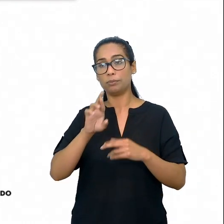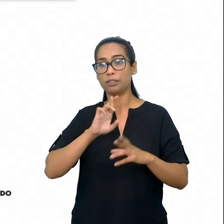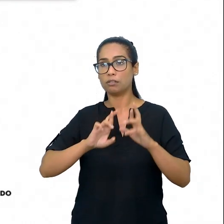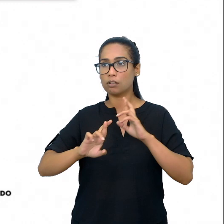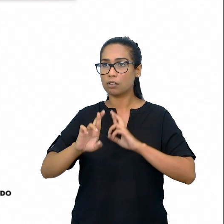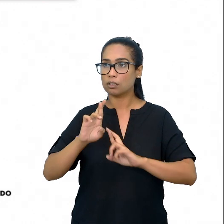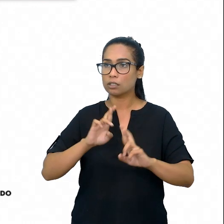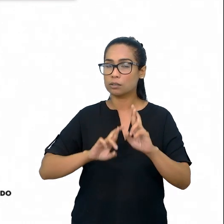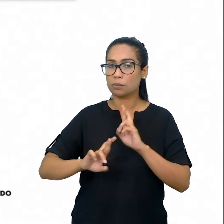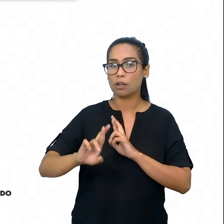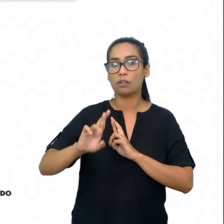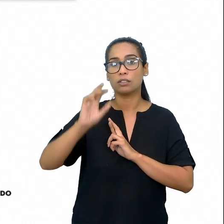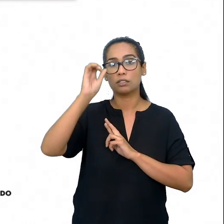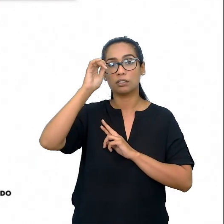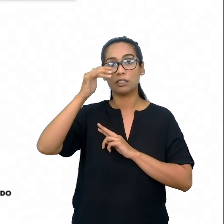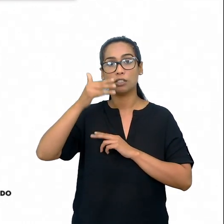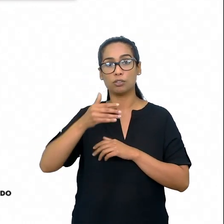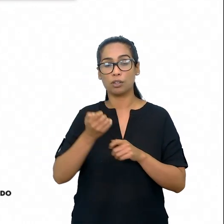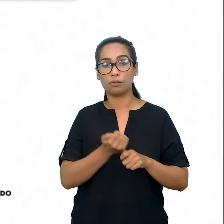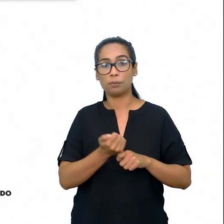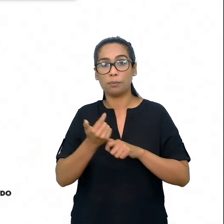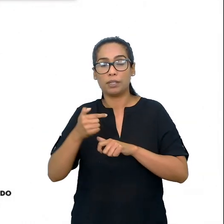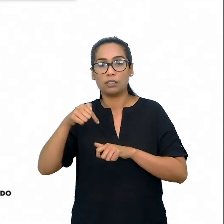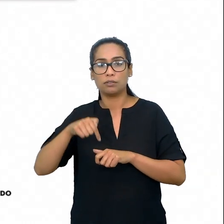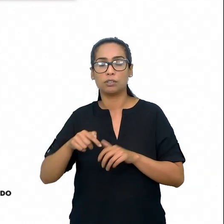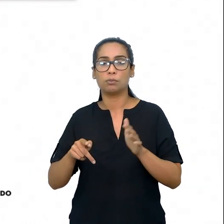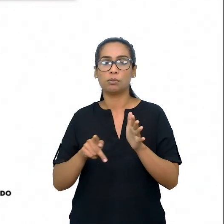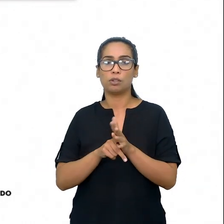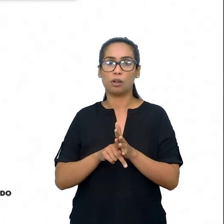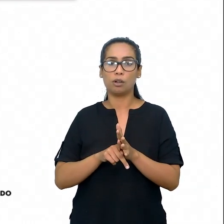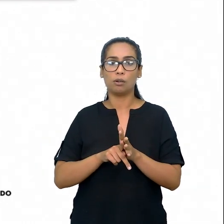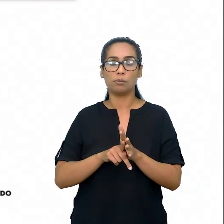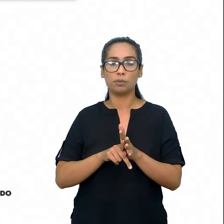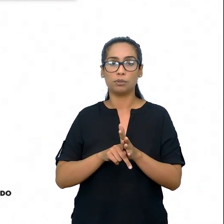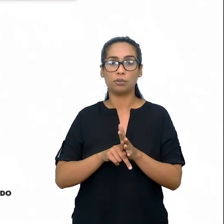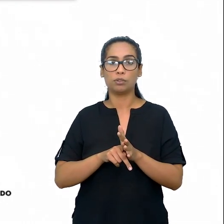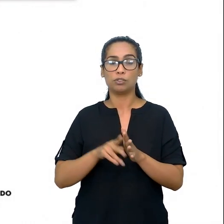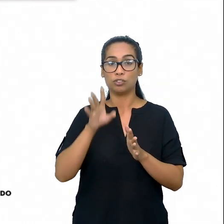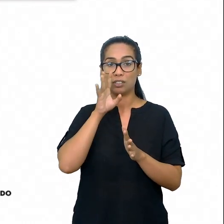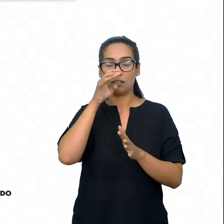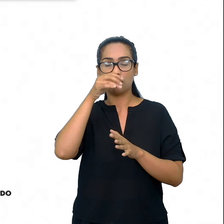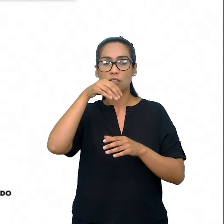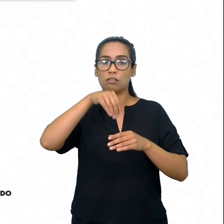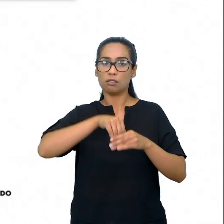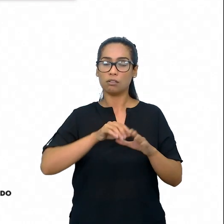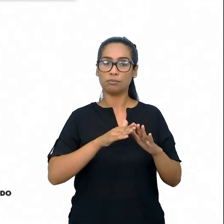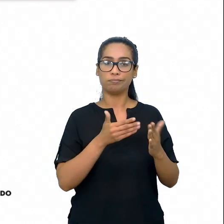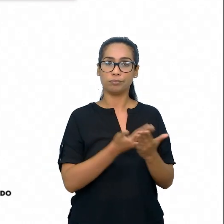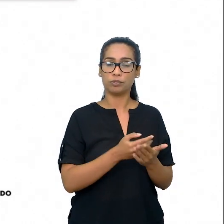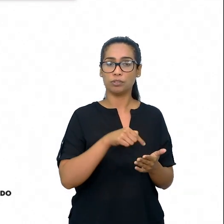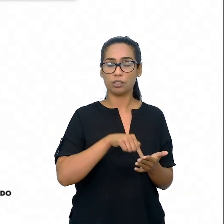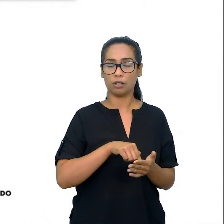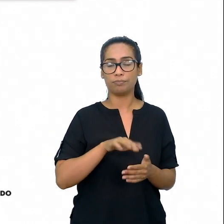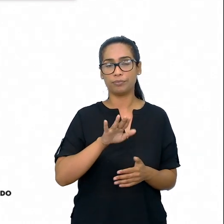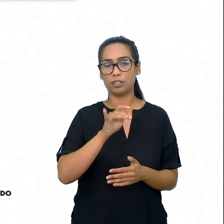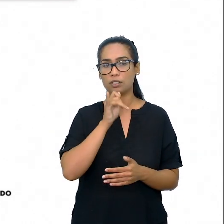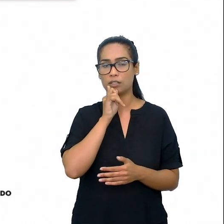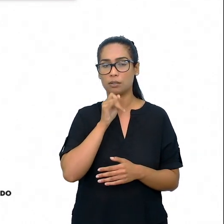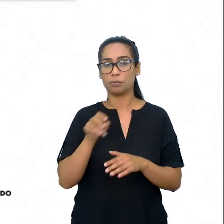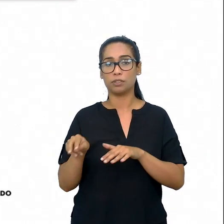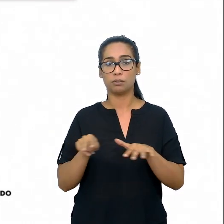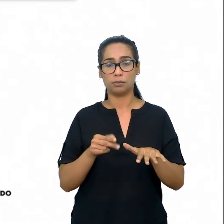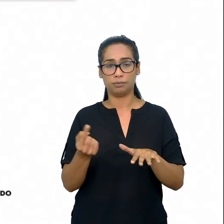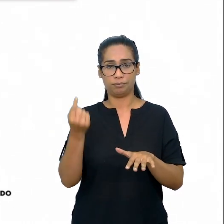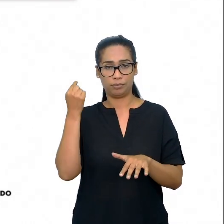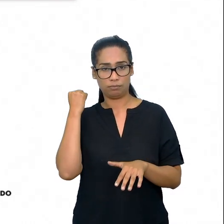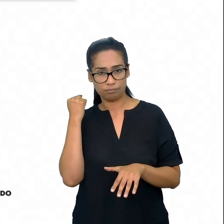nos evidenciam os seus benefícios e as suas potencialidades. Por exemplo, né, na semana passada, na formação de etapa,